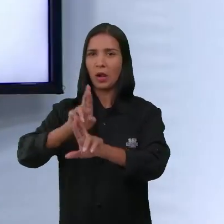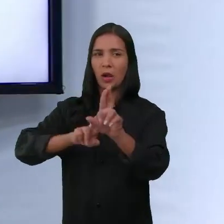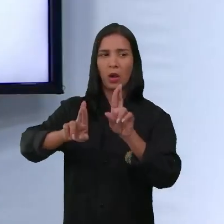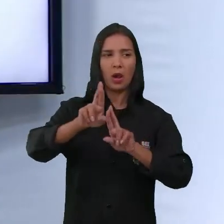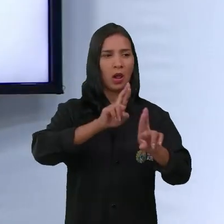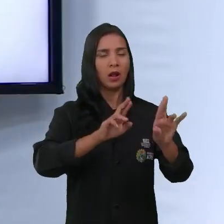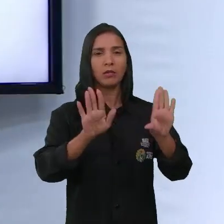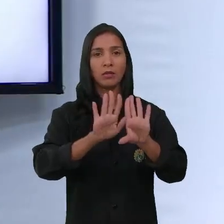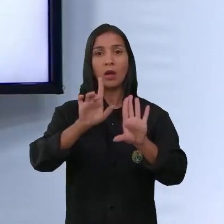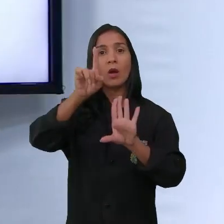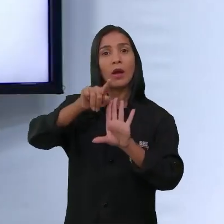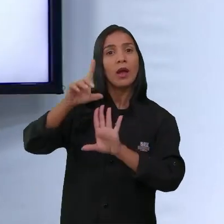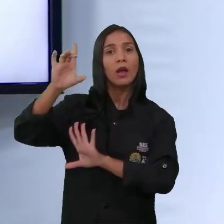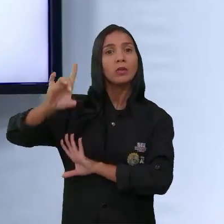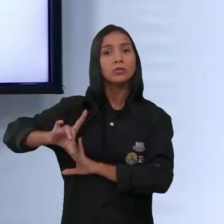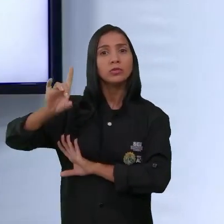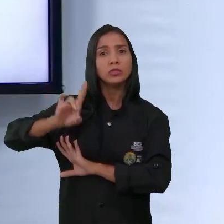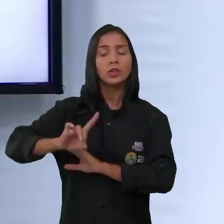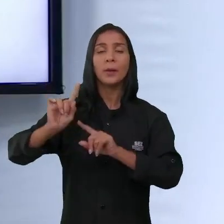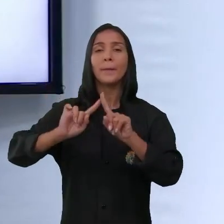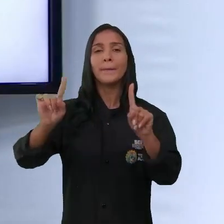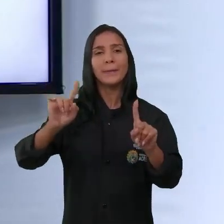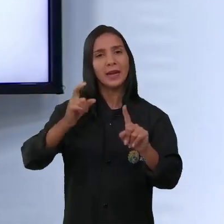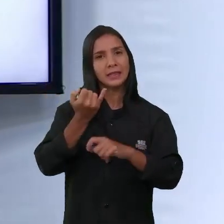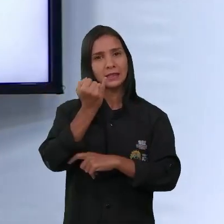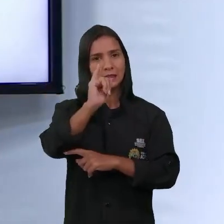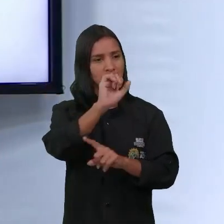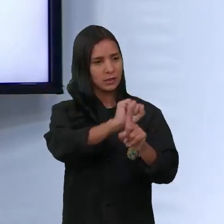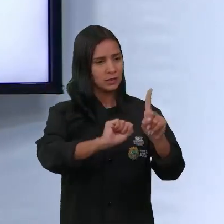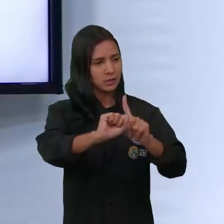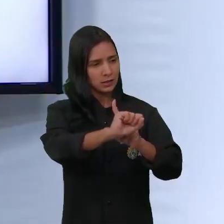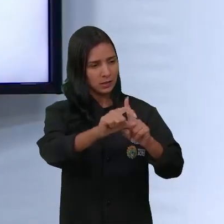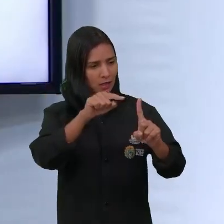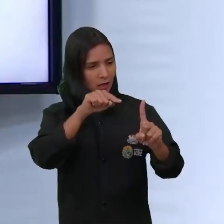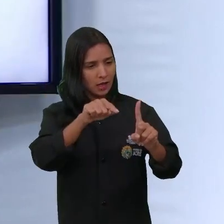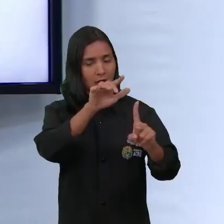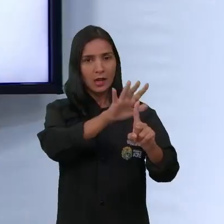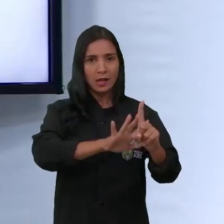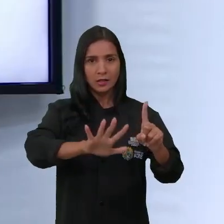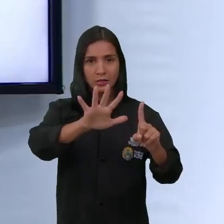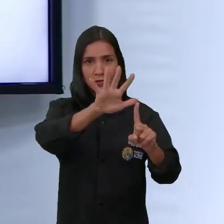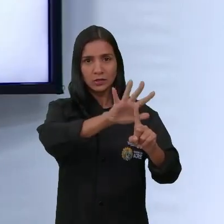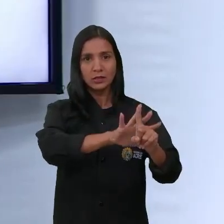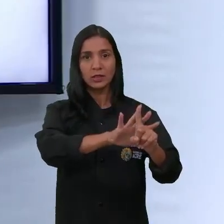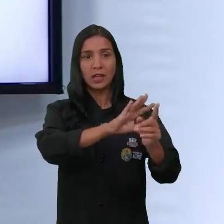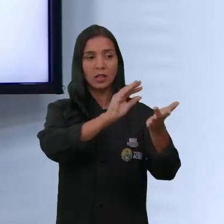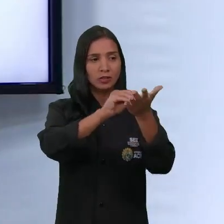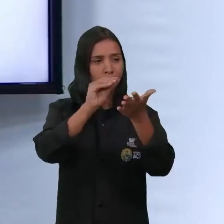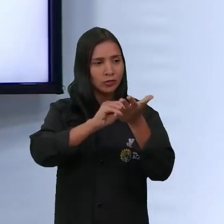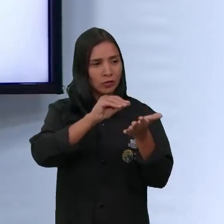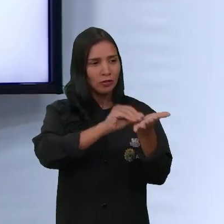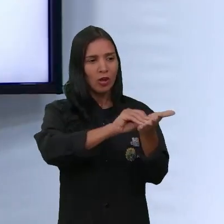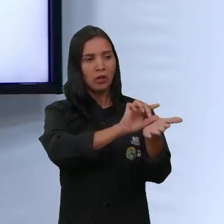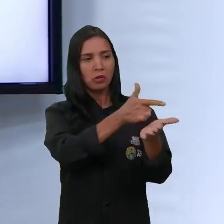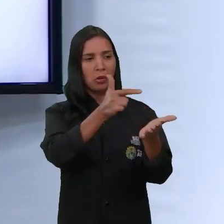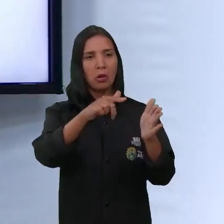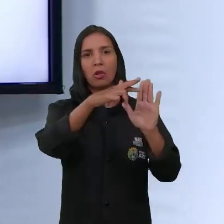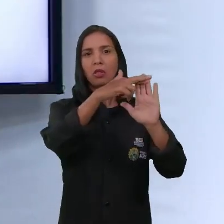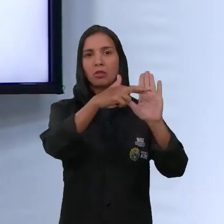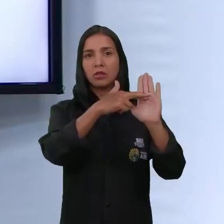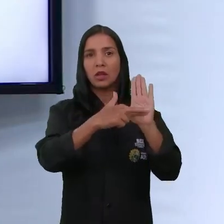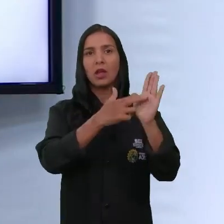é impossível uma sociedade em que as regras elas sejam ausentes. A existência